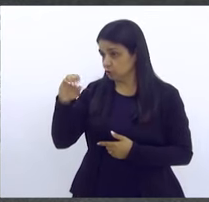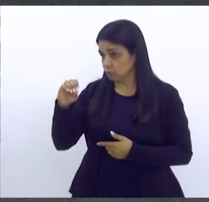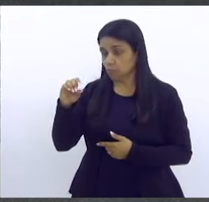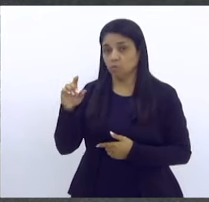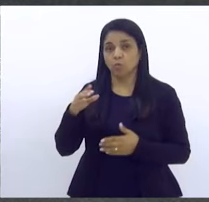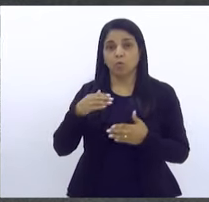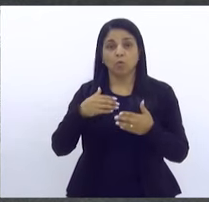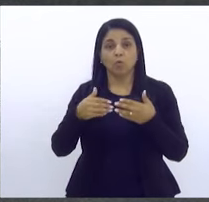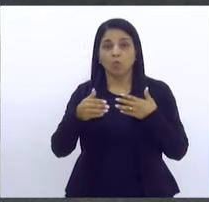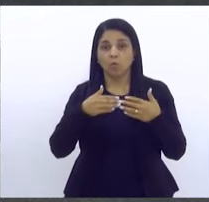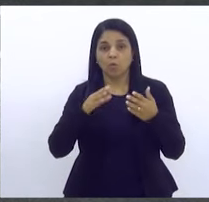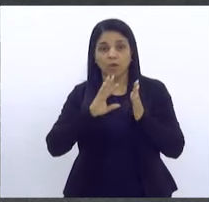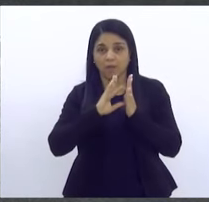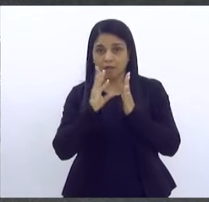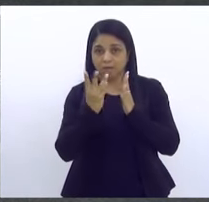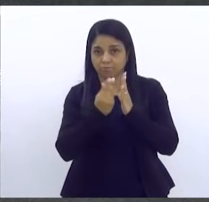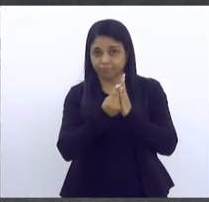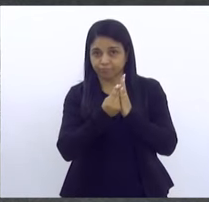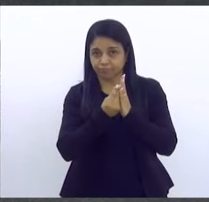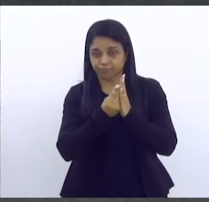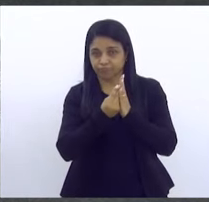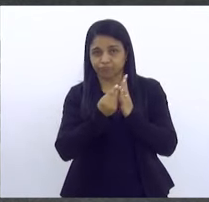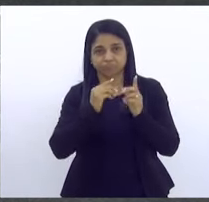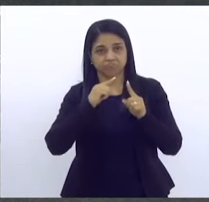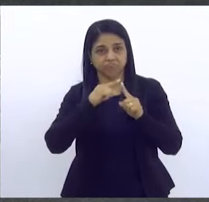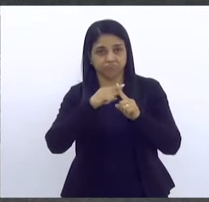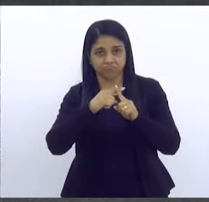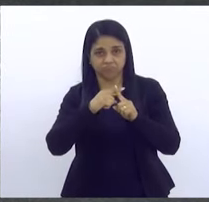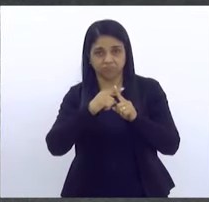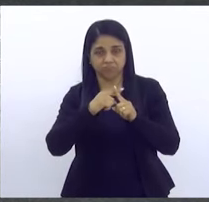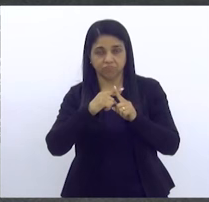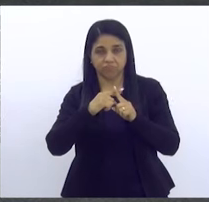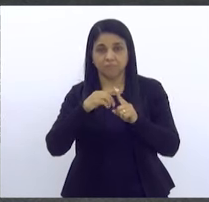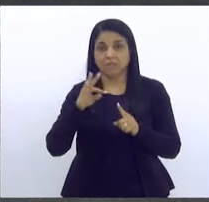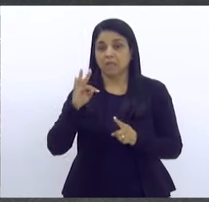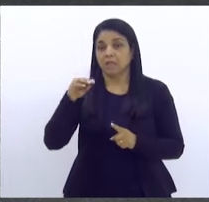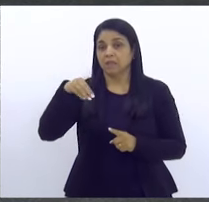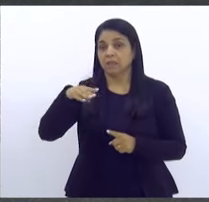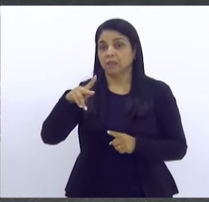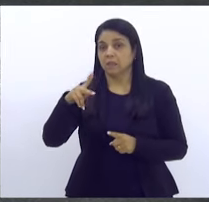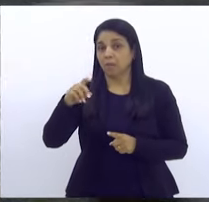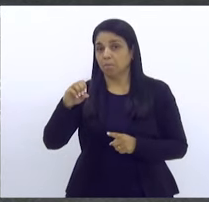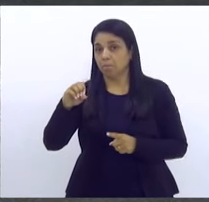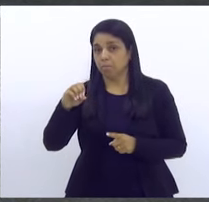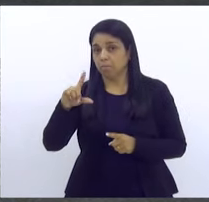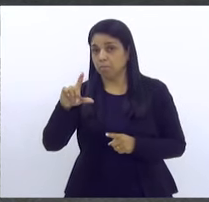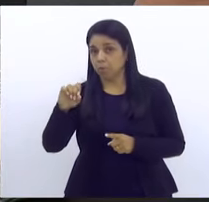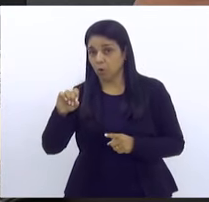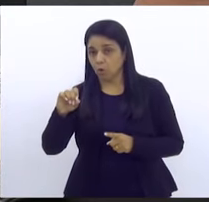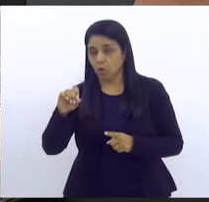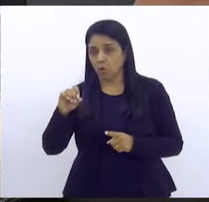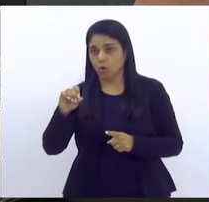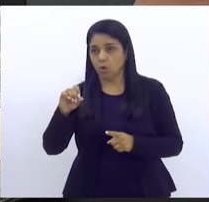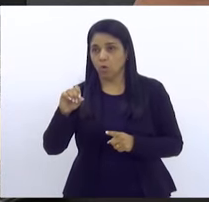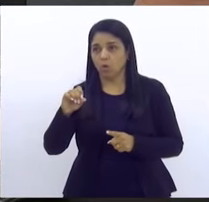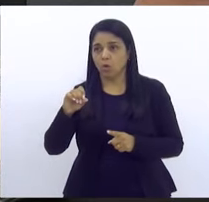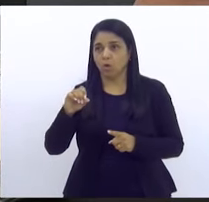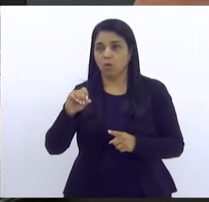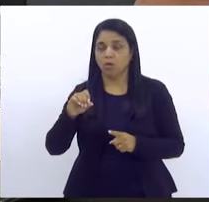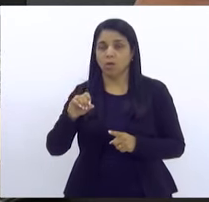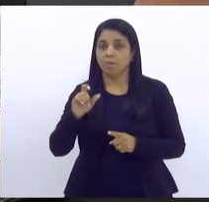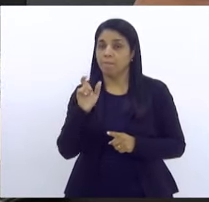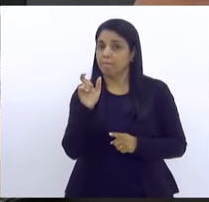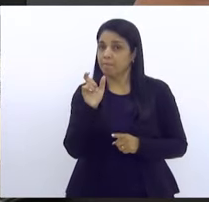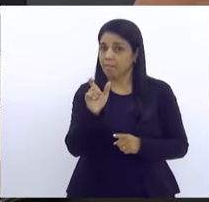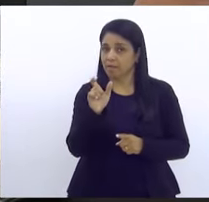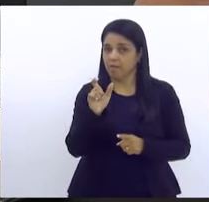é uma igreja. Não tem diferença de templo para igreja. Senhor presidente, o senhor me permite? Por exemplo. O senhor lembra que